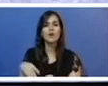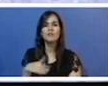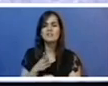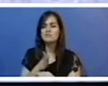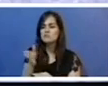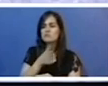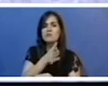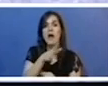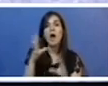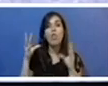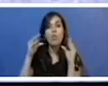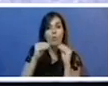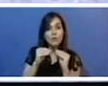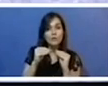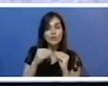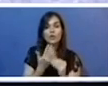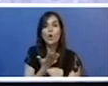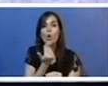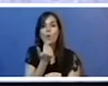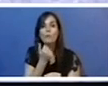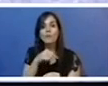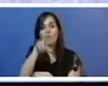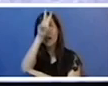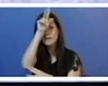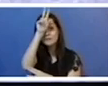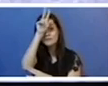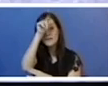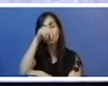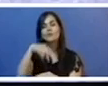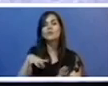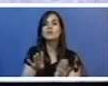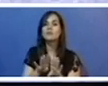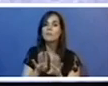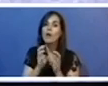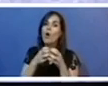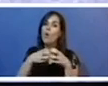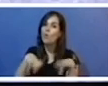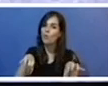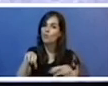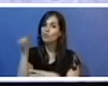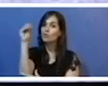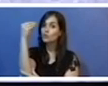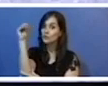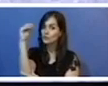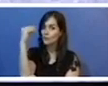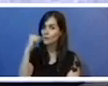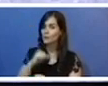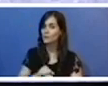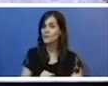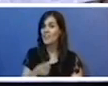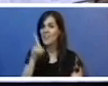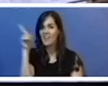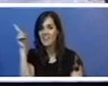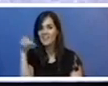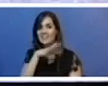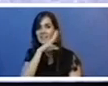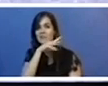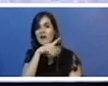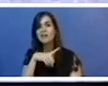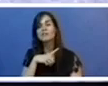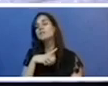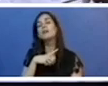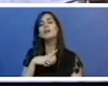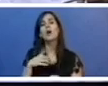noturno e se alimentavam de insetos. E também talvez se alimentavam de ovos de dinossauros. Esses animais eles tinham